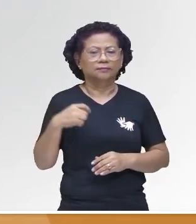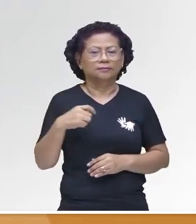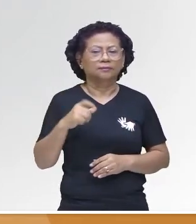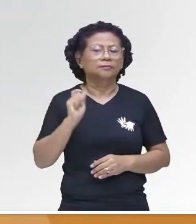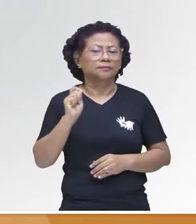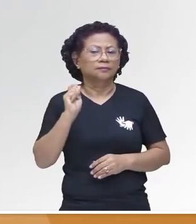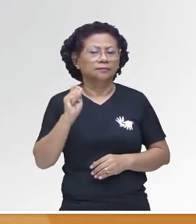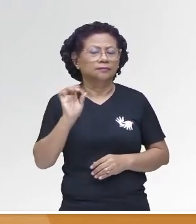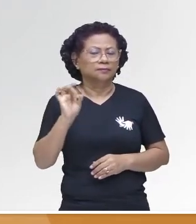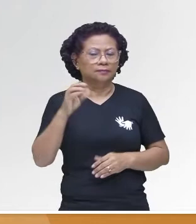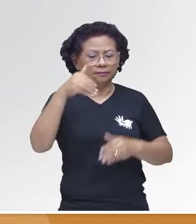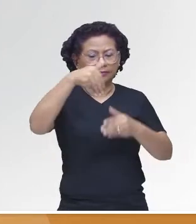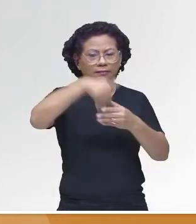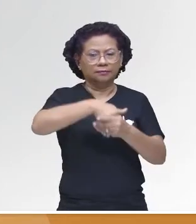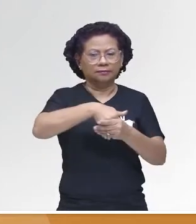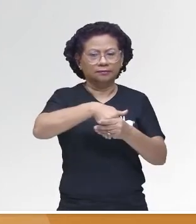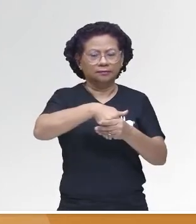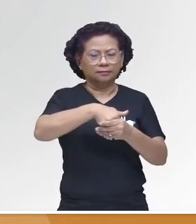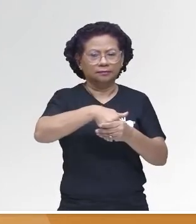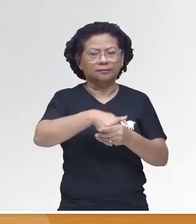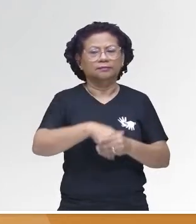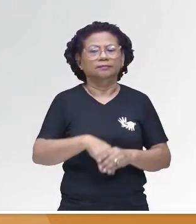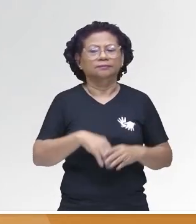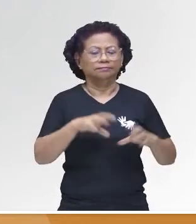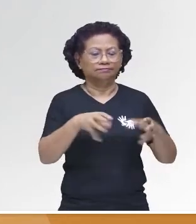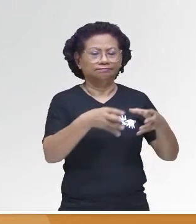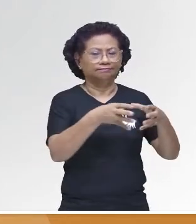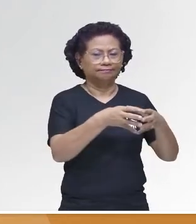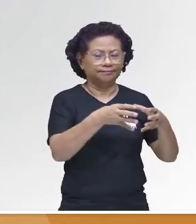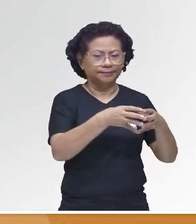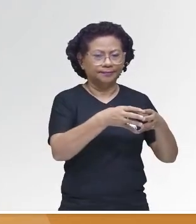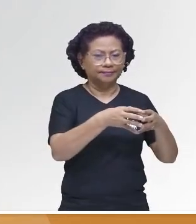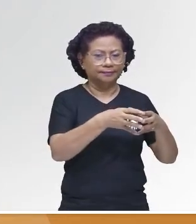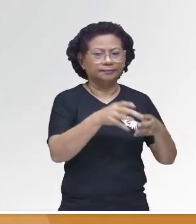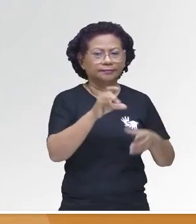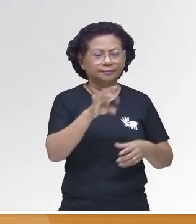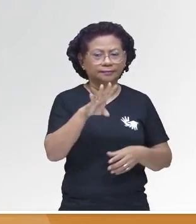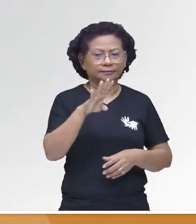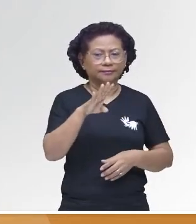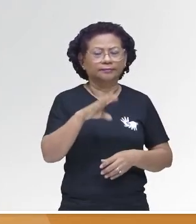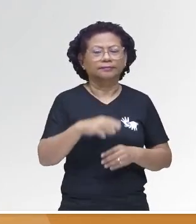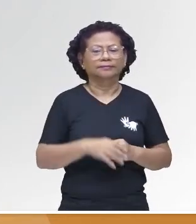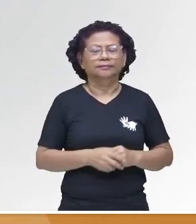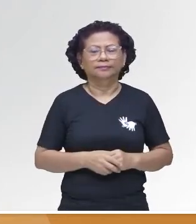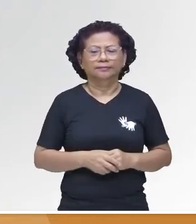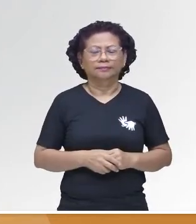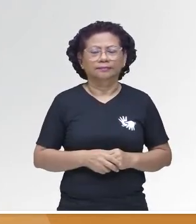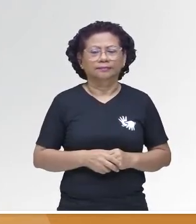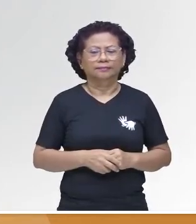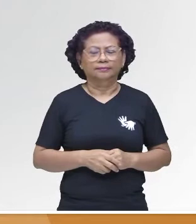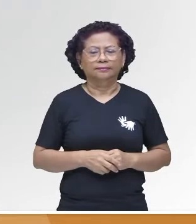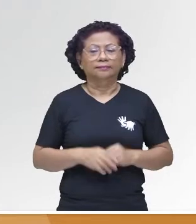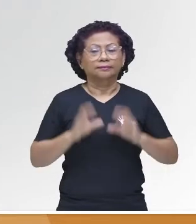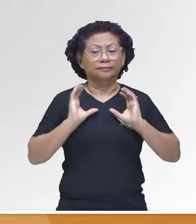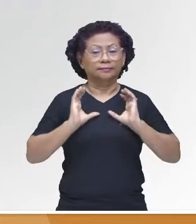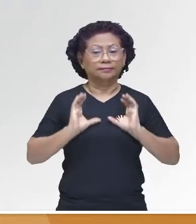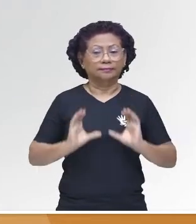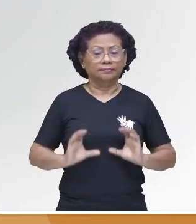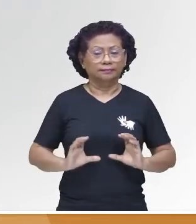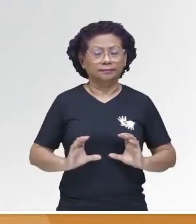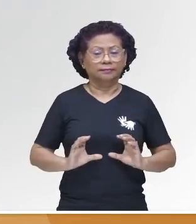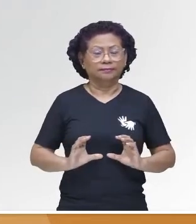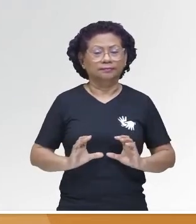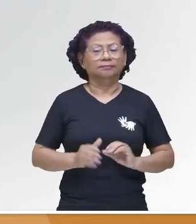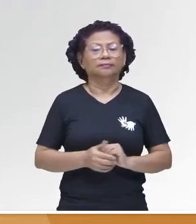voto. Então, a Guarda Nacional vai ser composta por todos os cidadãos que podem